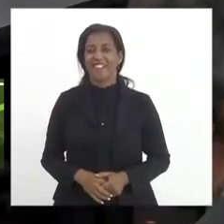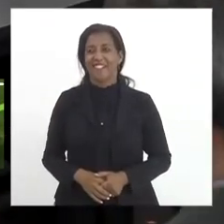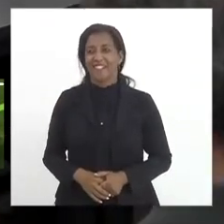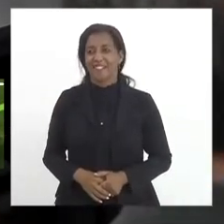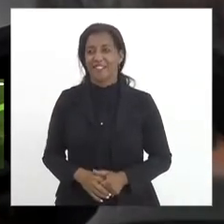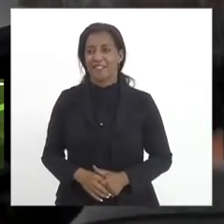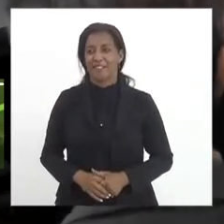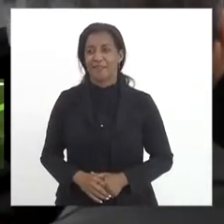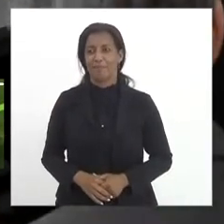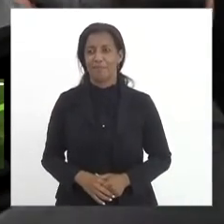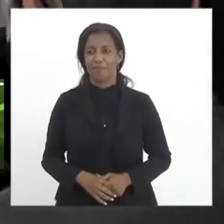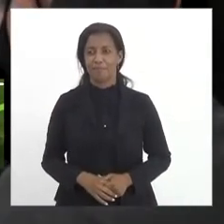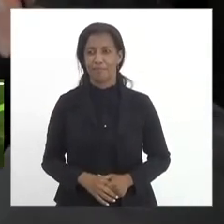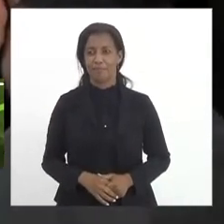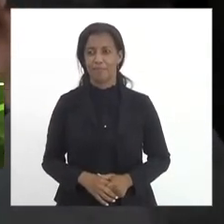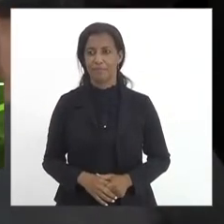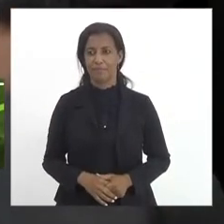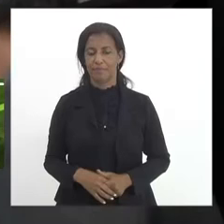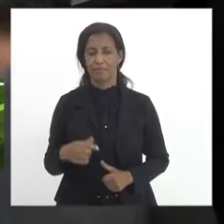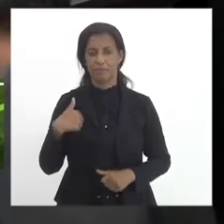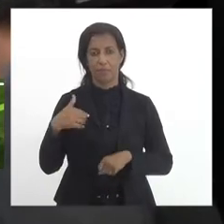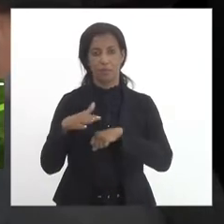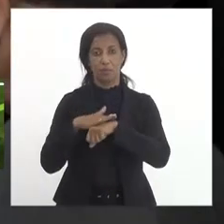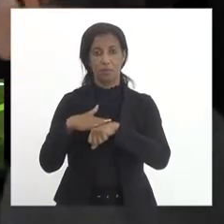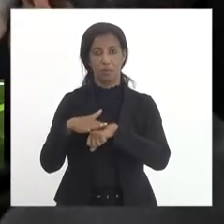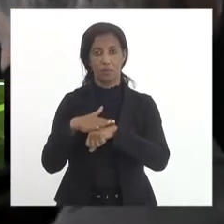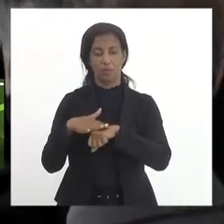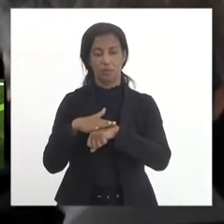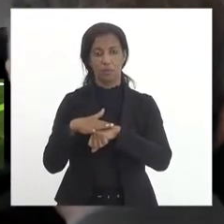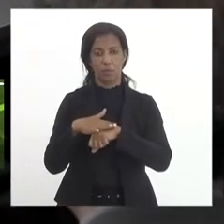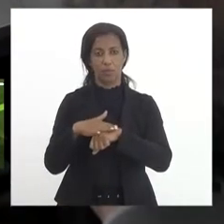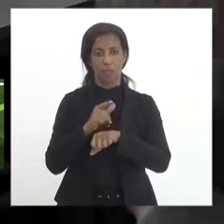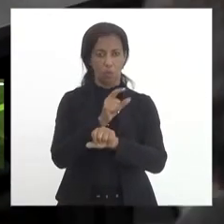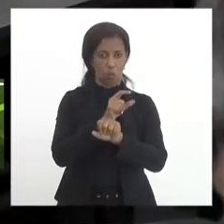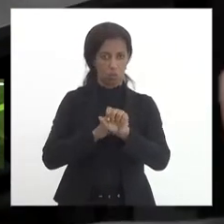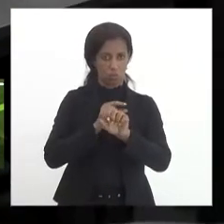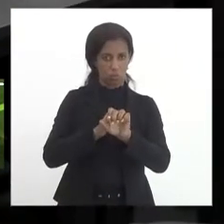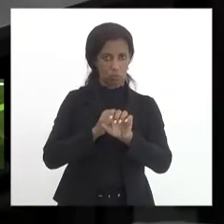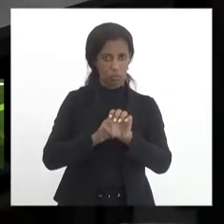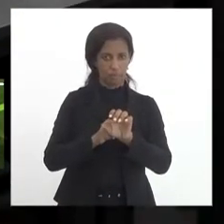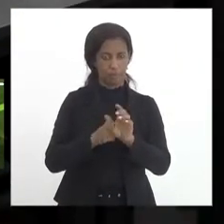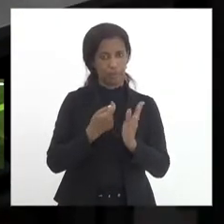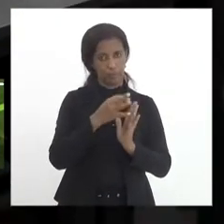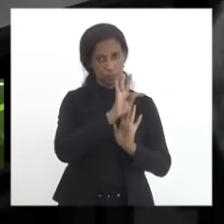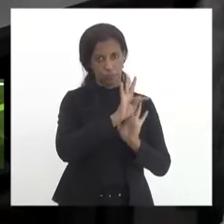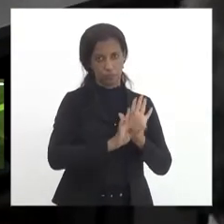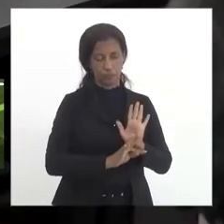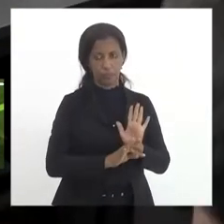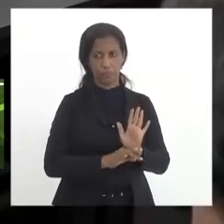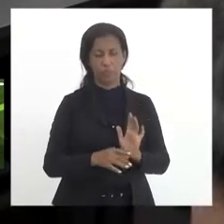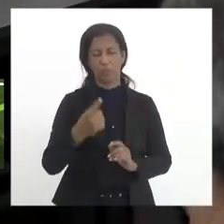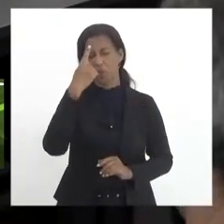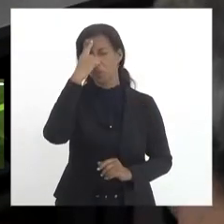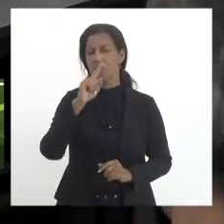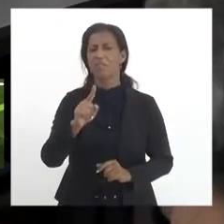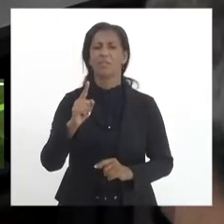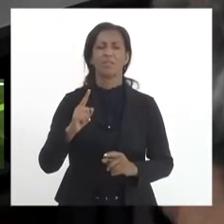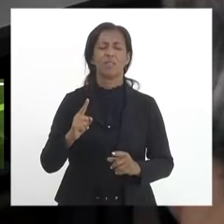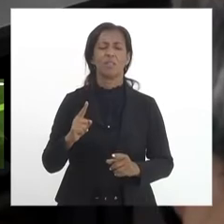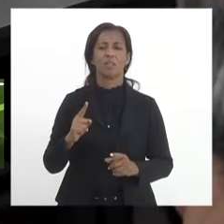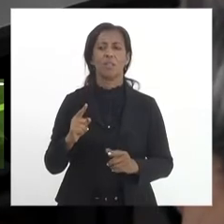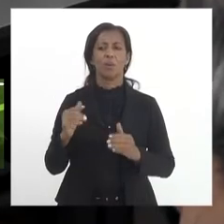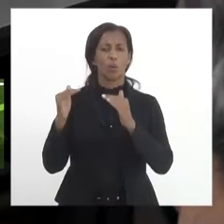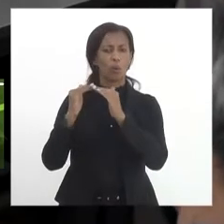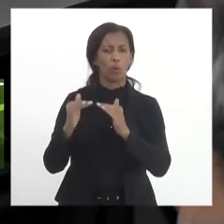isso. Eu vou conversar com o autor da matéria. Assim, não sei se vocês concordam com esse debate. Já está acabando